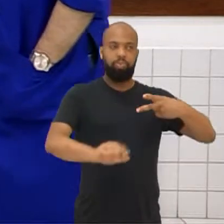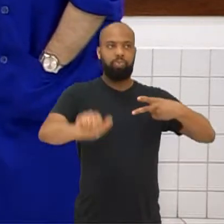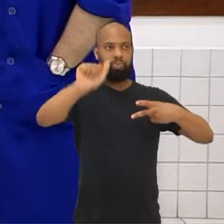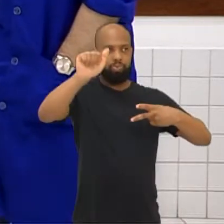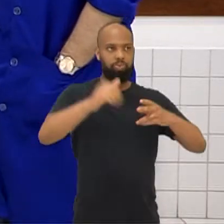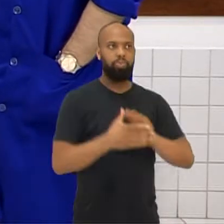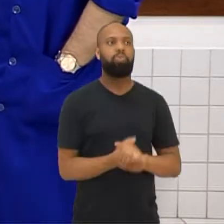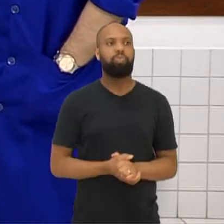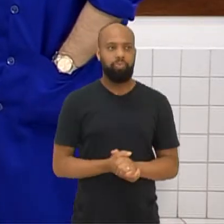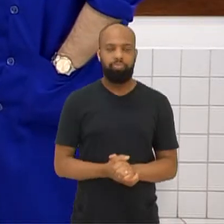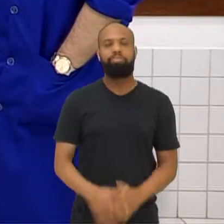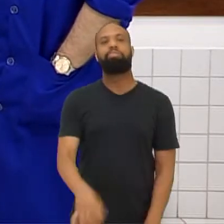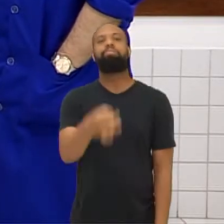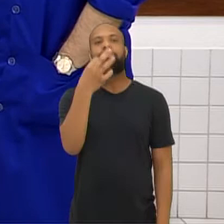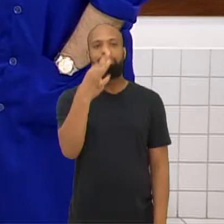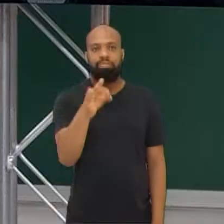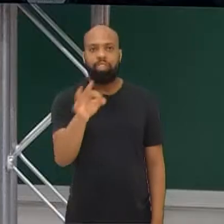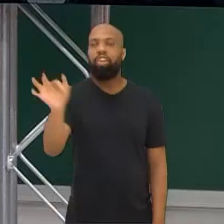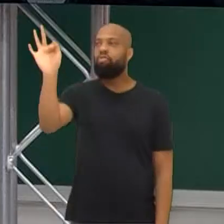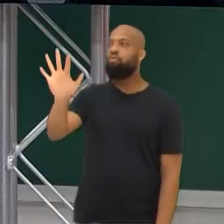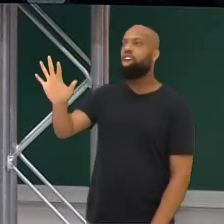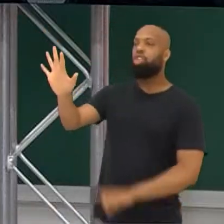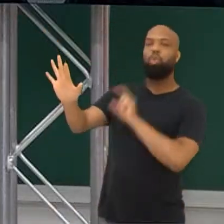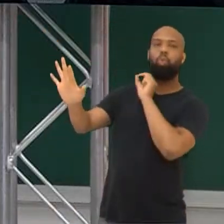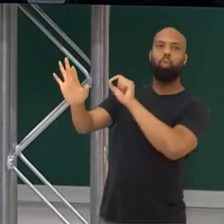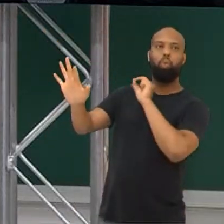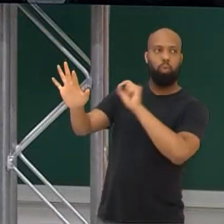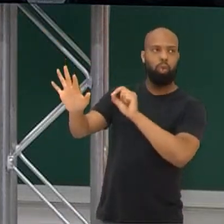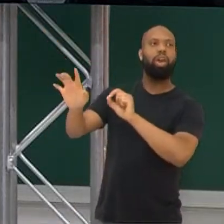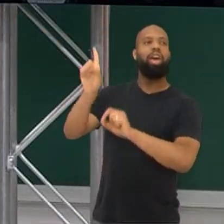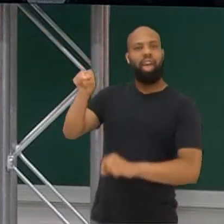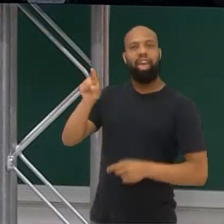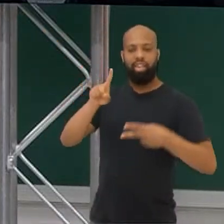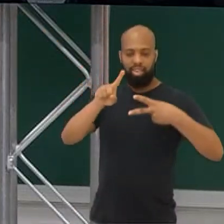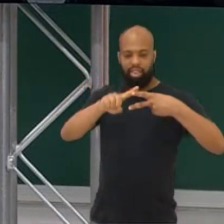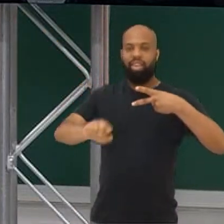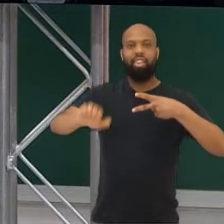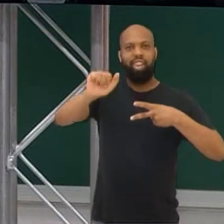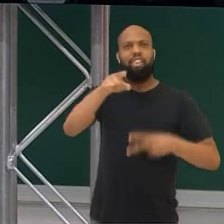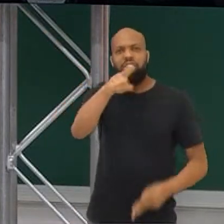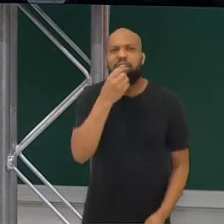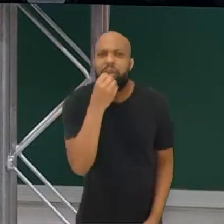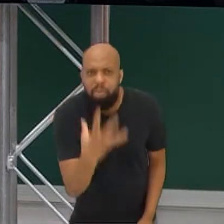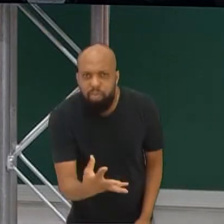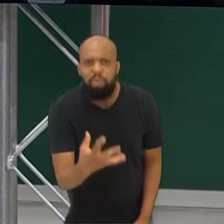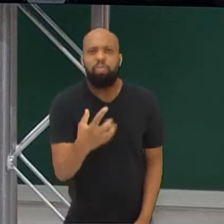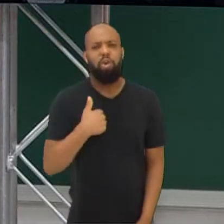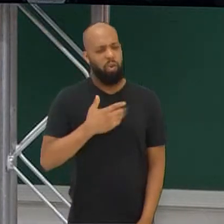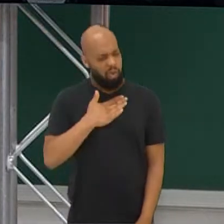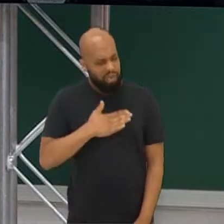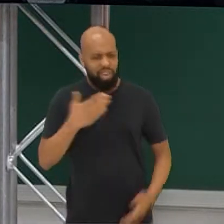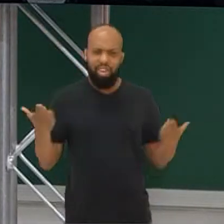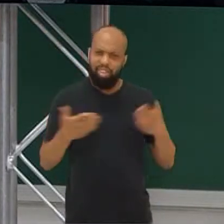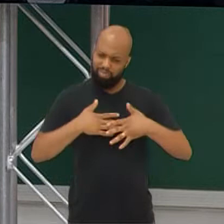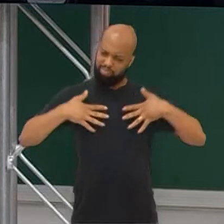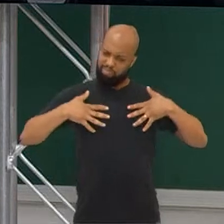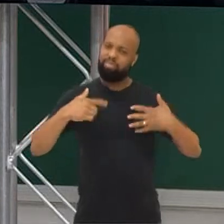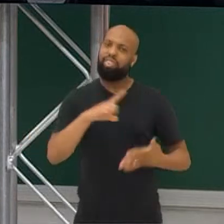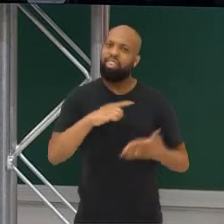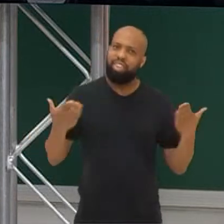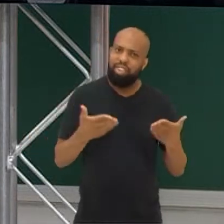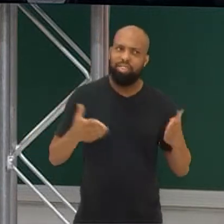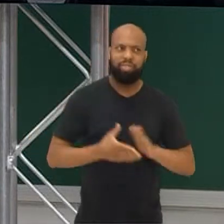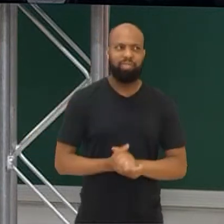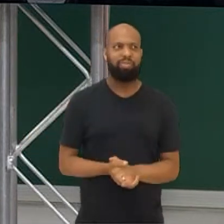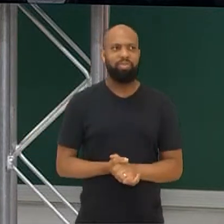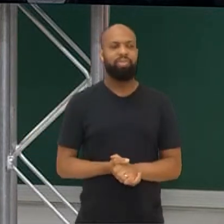fenômeno consiste exatamente, letra A. Eles estão ficando fera. Eles estão ficando fera, nossa. Gostei dessa aula